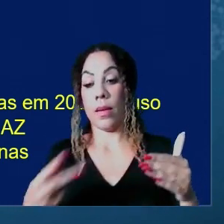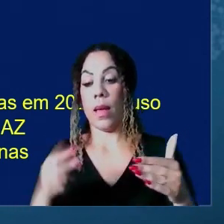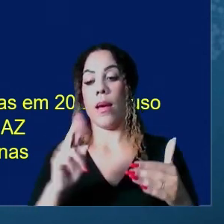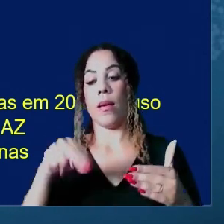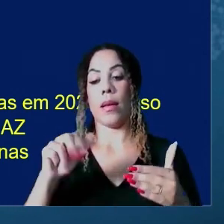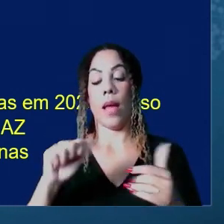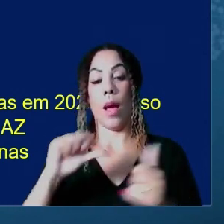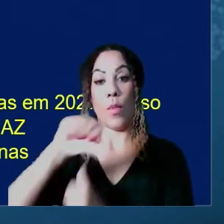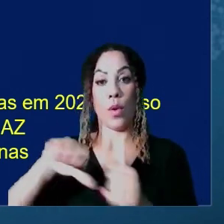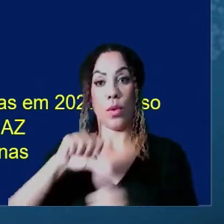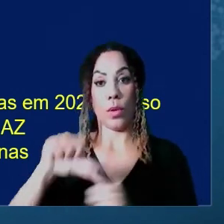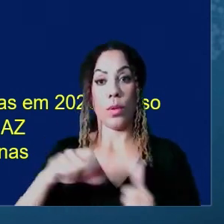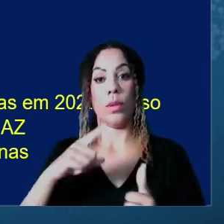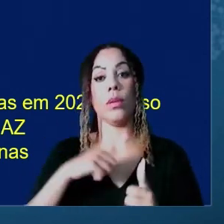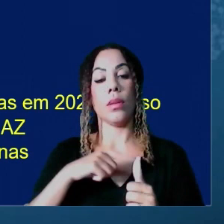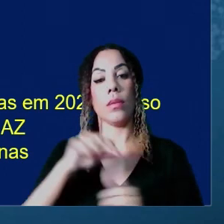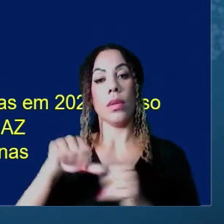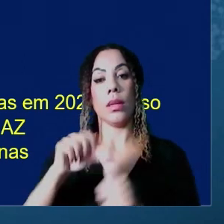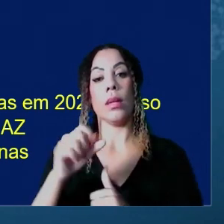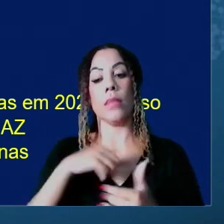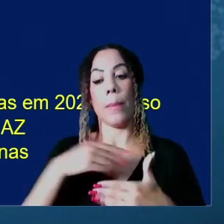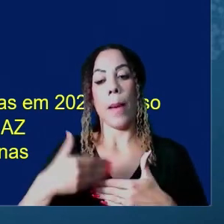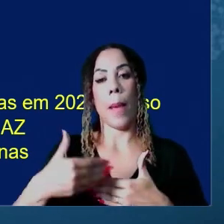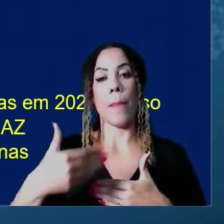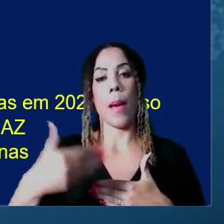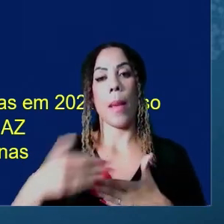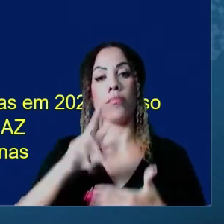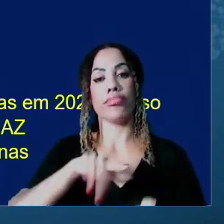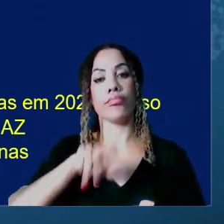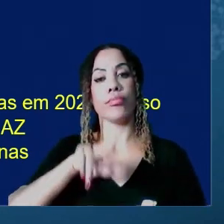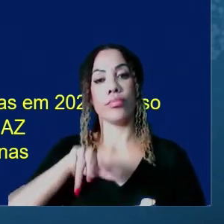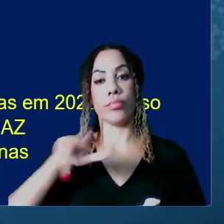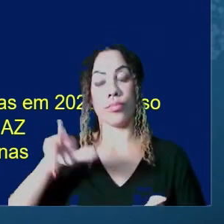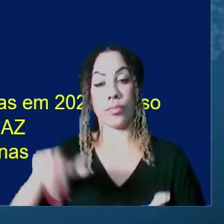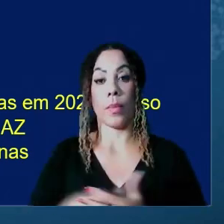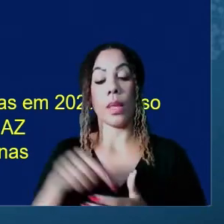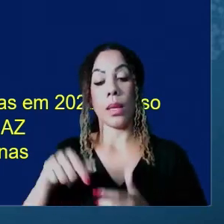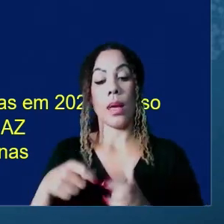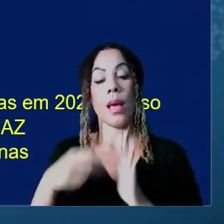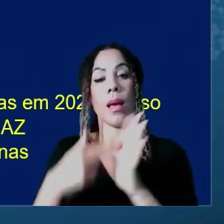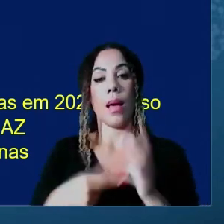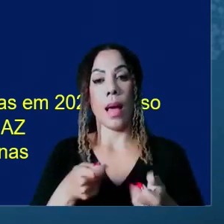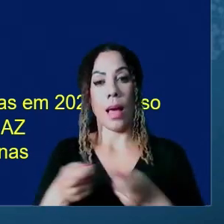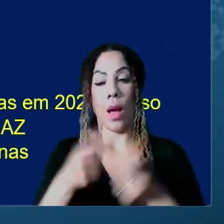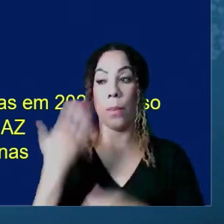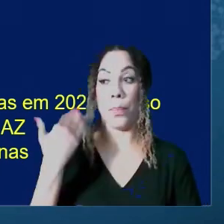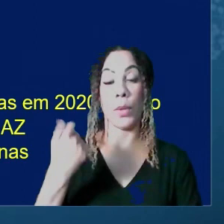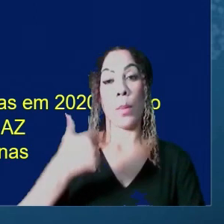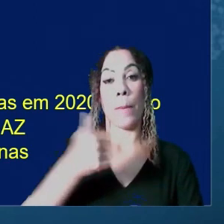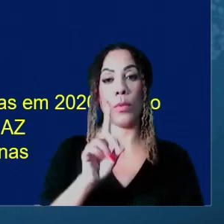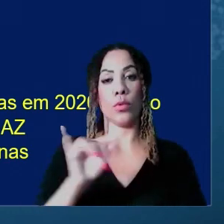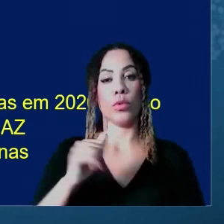a self-amplifying e assim sucessivamente. O Fast Track regulatório, aqui no primeiro dia, nós tivemos a palestra da